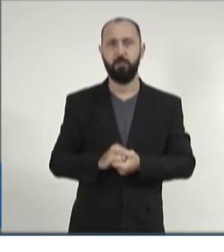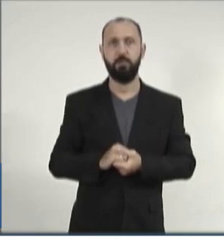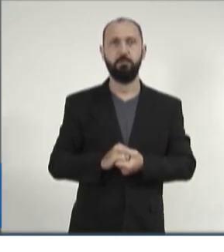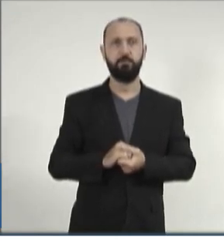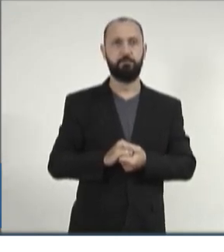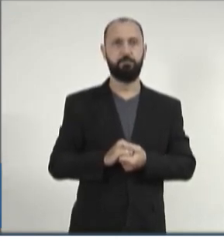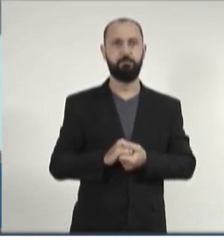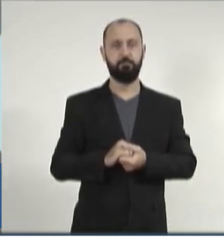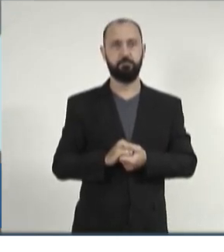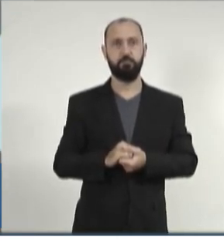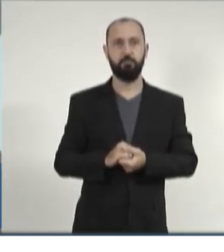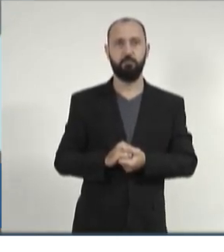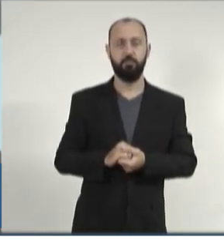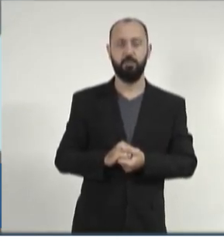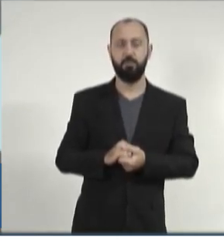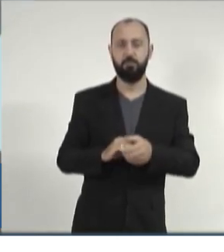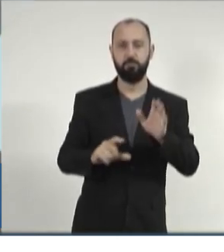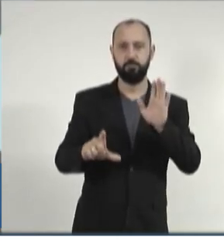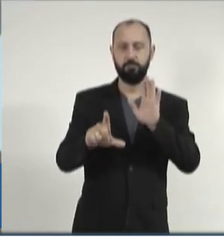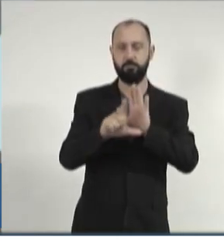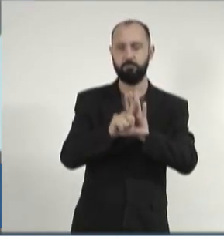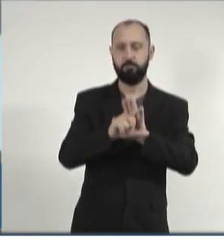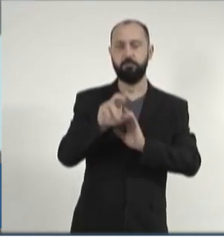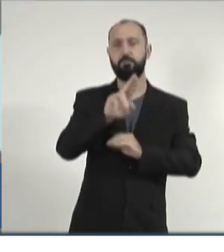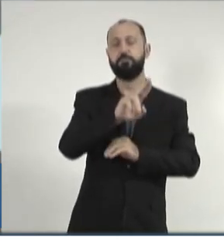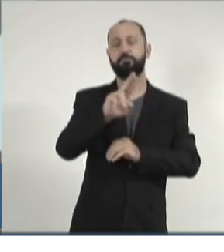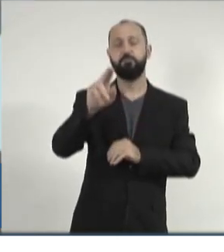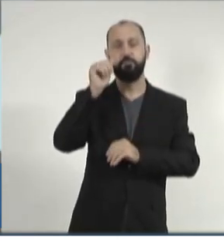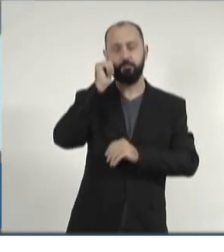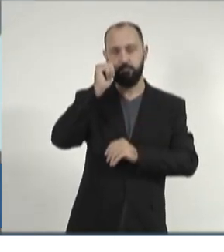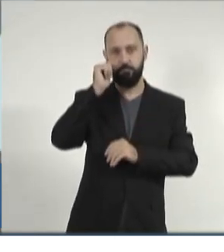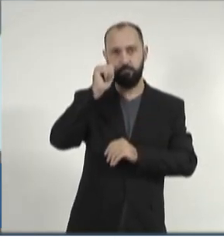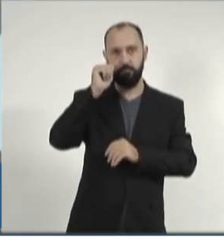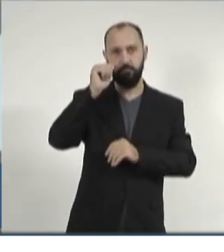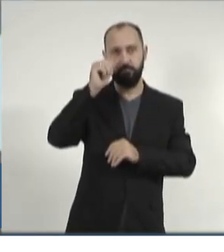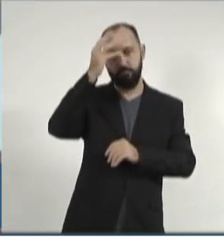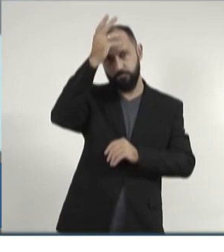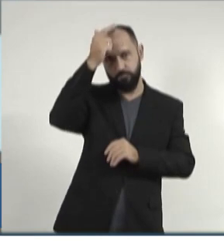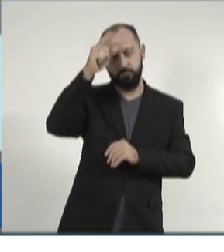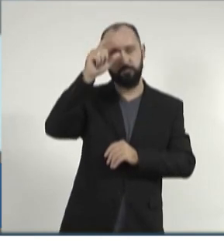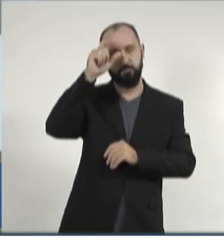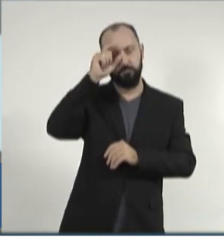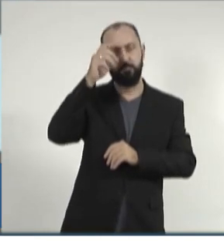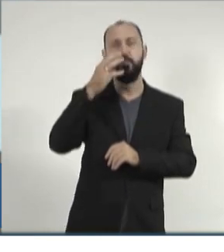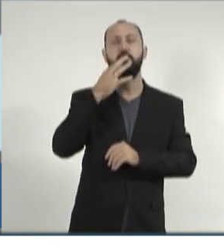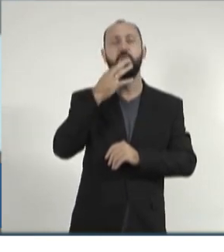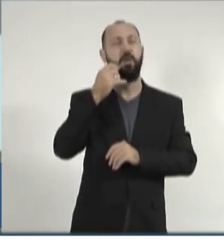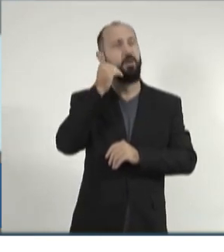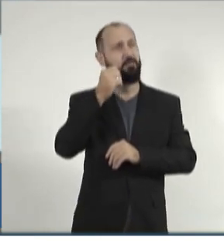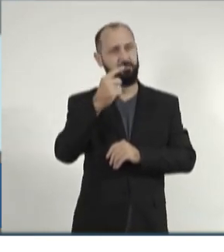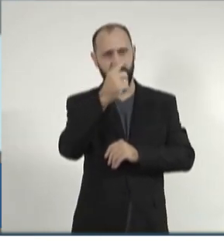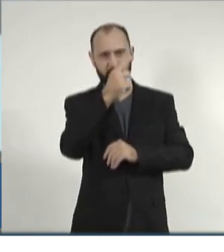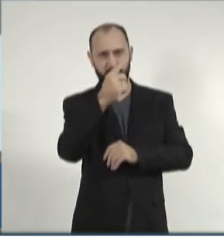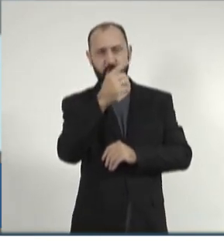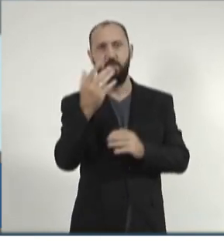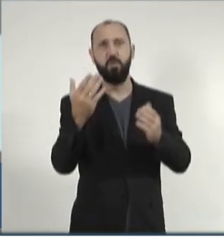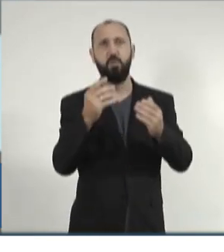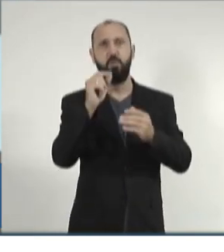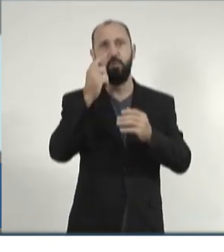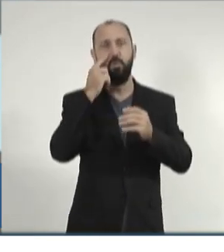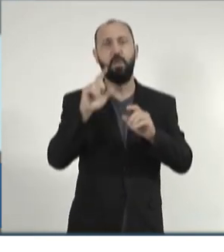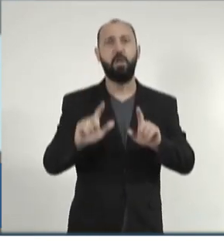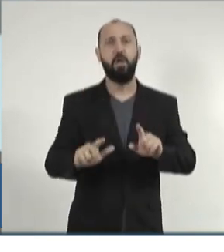você, né? A Lei Maria da Penha, ela leva o nome da Maria da Penha Maia Fernandes. Vocês já ouviram falar dessa mulher? Hoje ela é